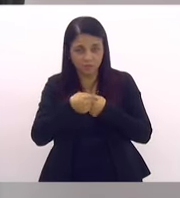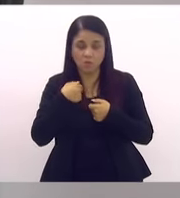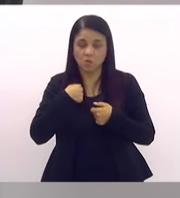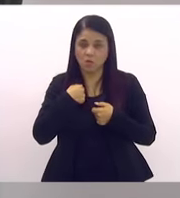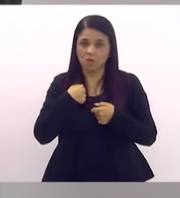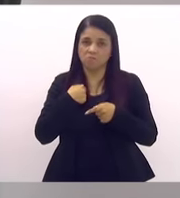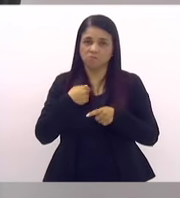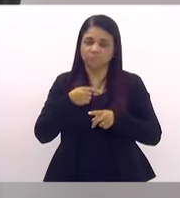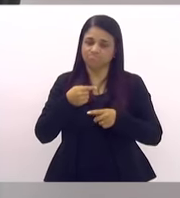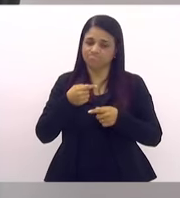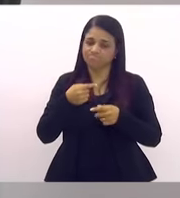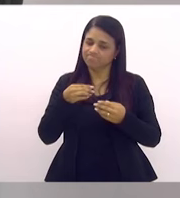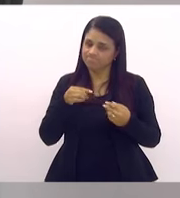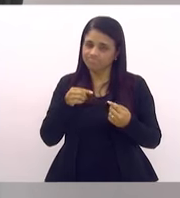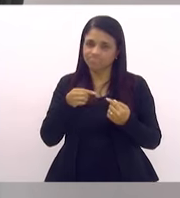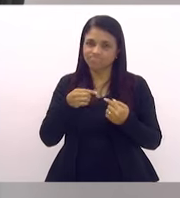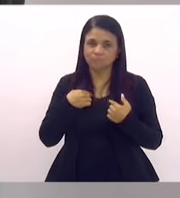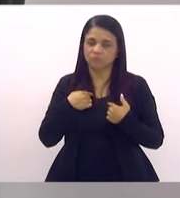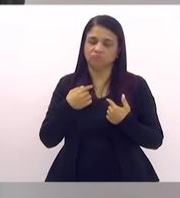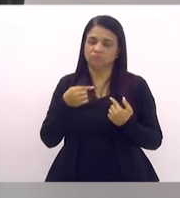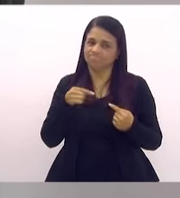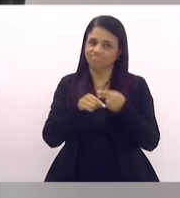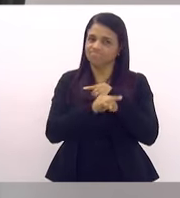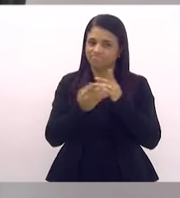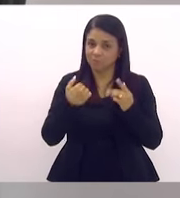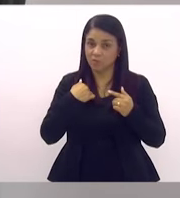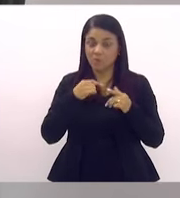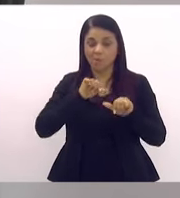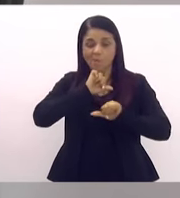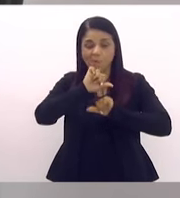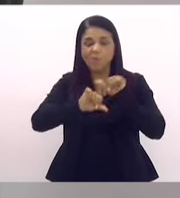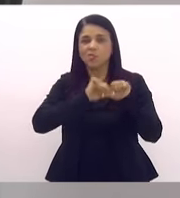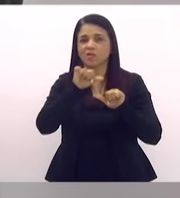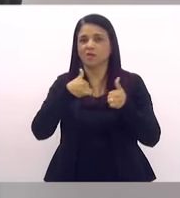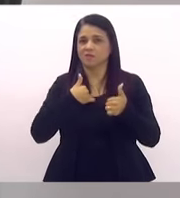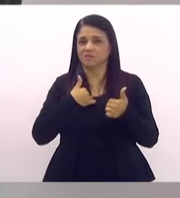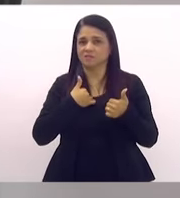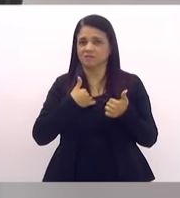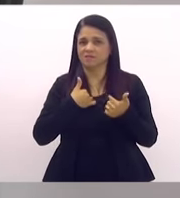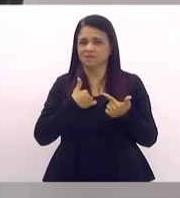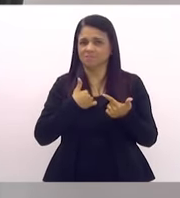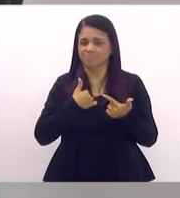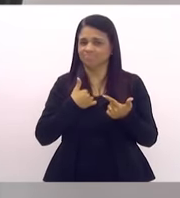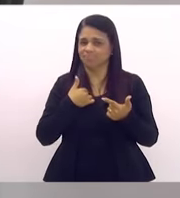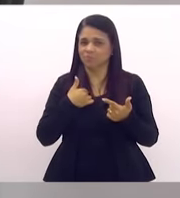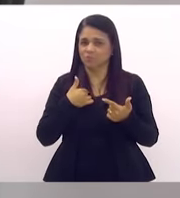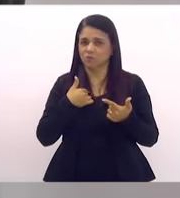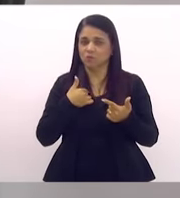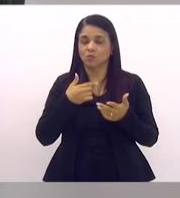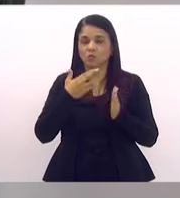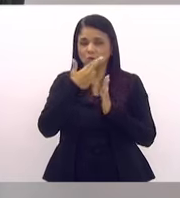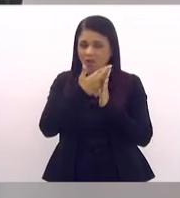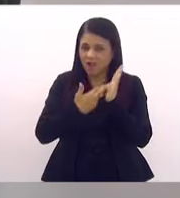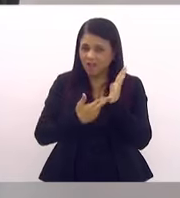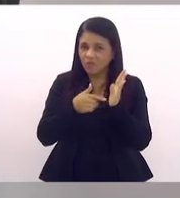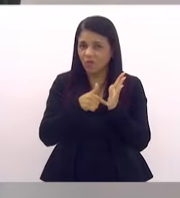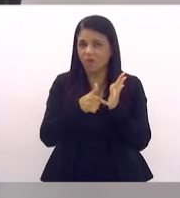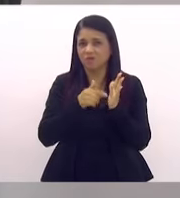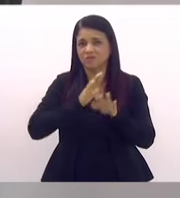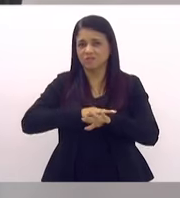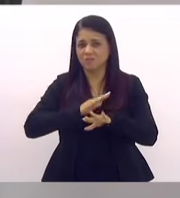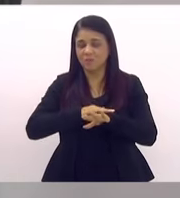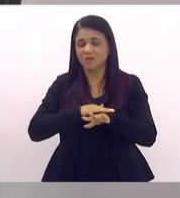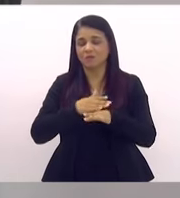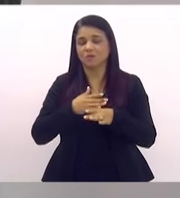e infiel da minha parte fazer uma alteração nesse momento do relatório por conta dessa